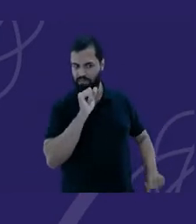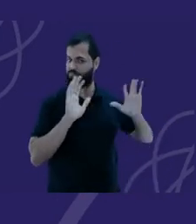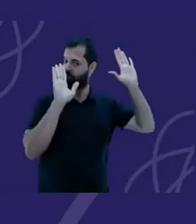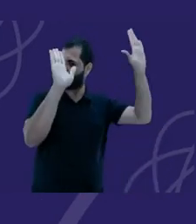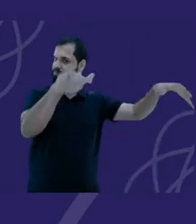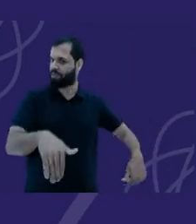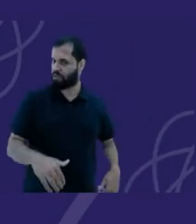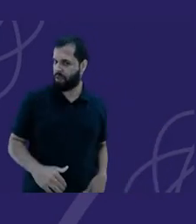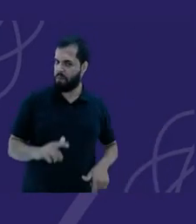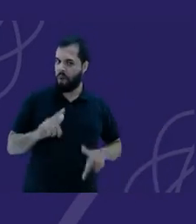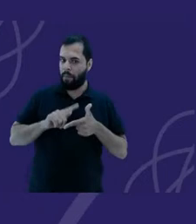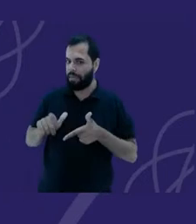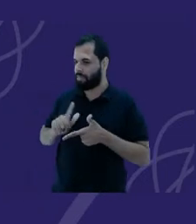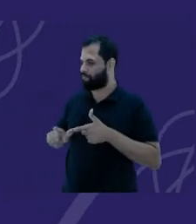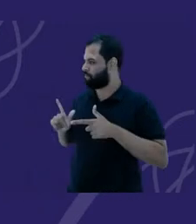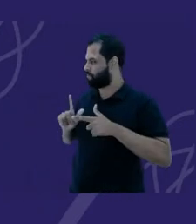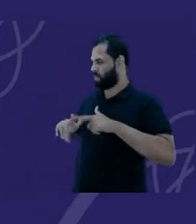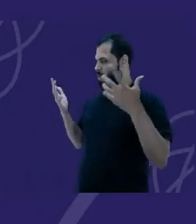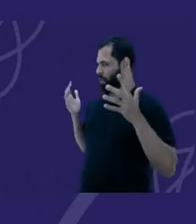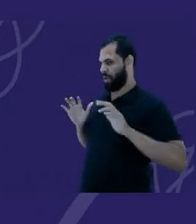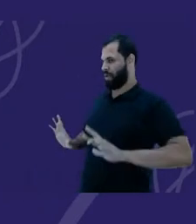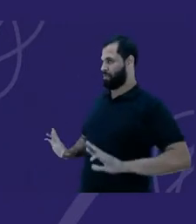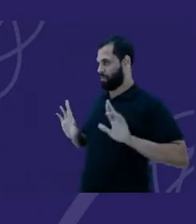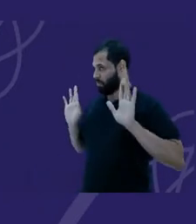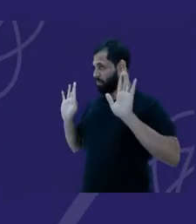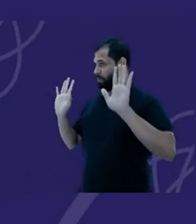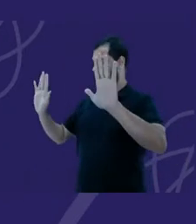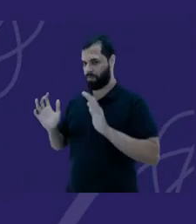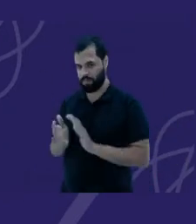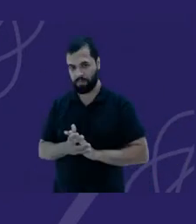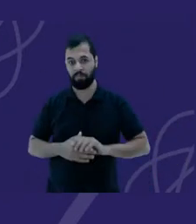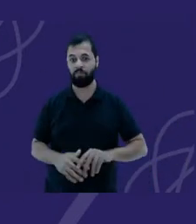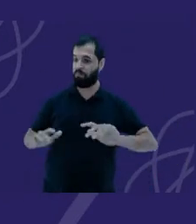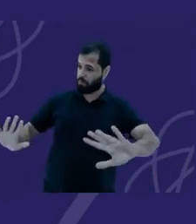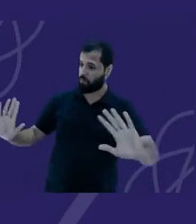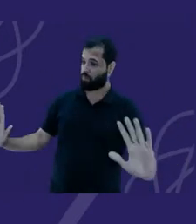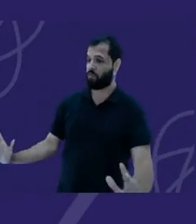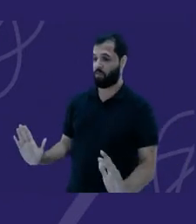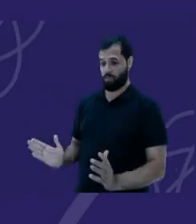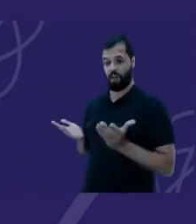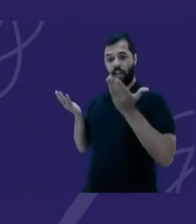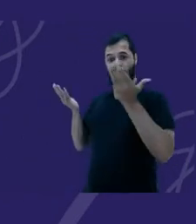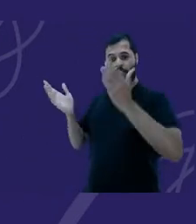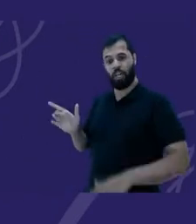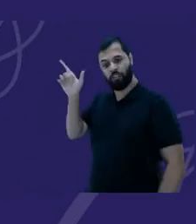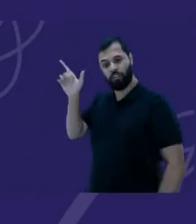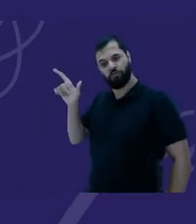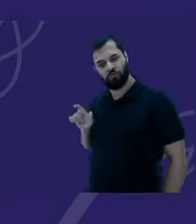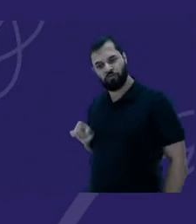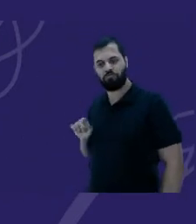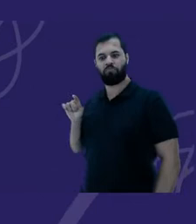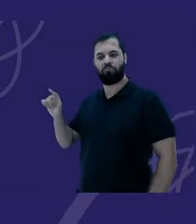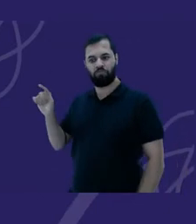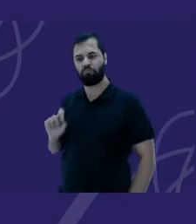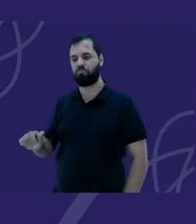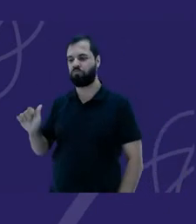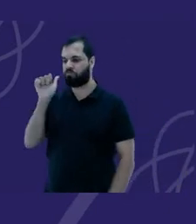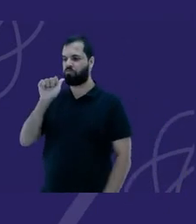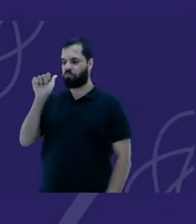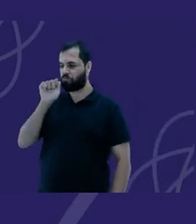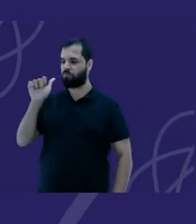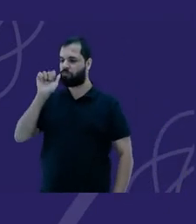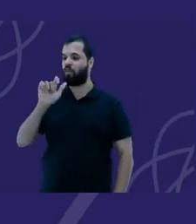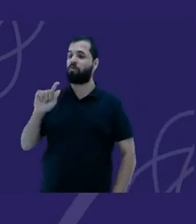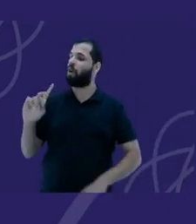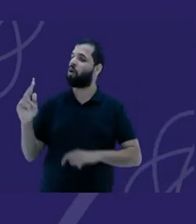problema, prometo ao criador. Se vadiar na quarentena, acabo com nosso